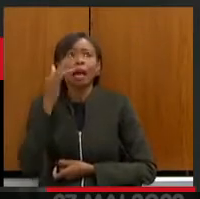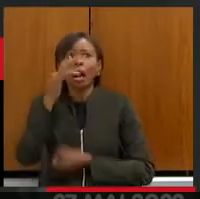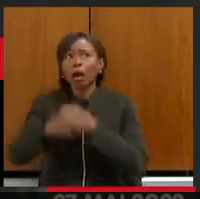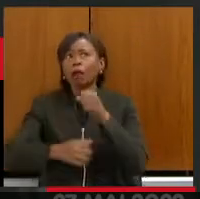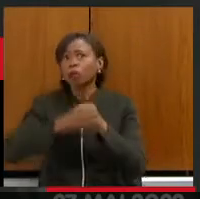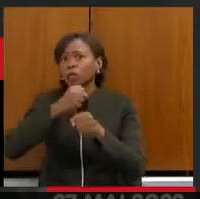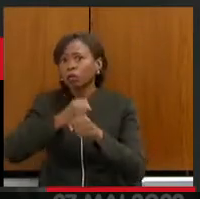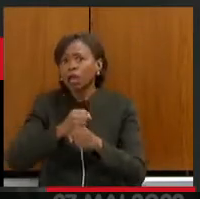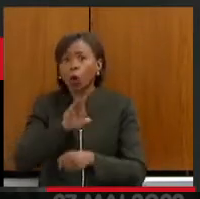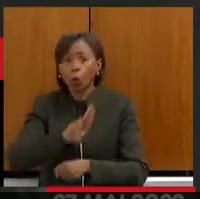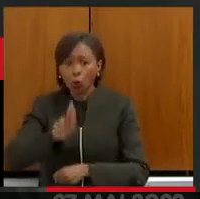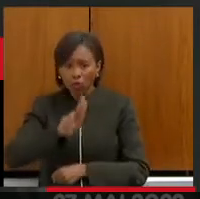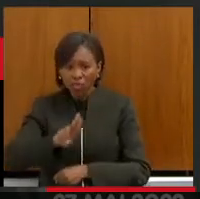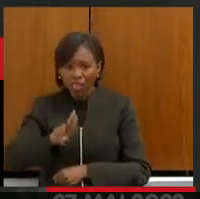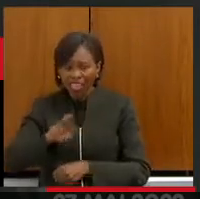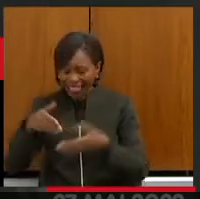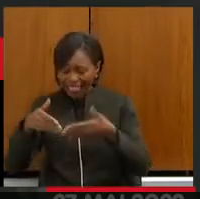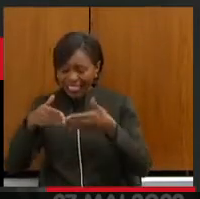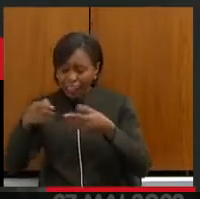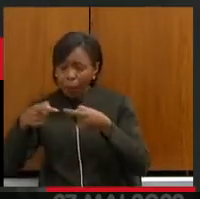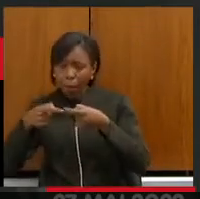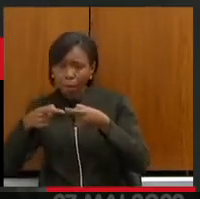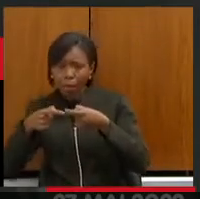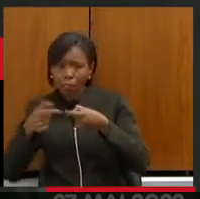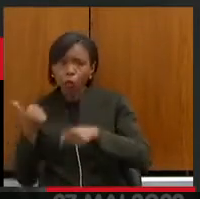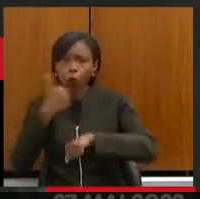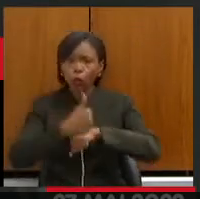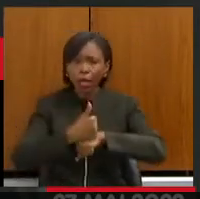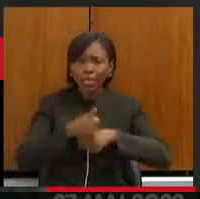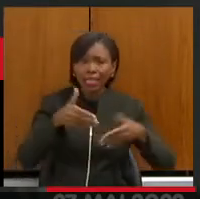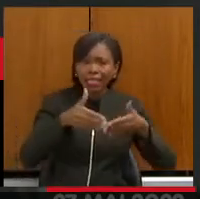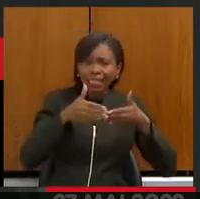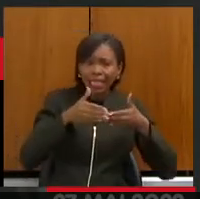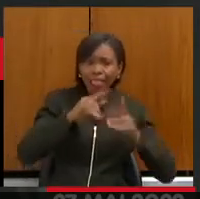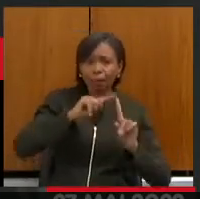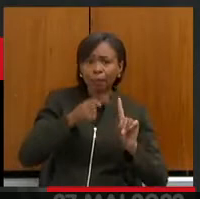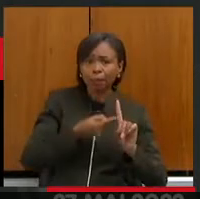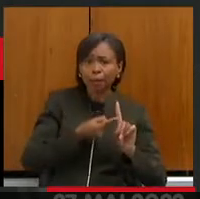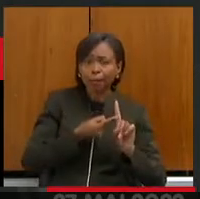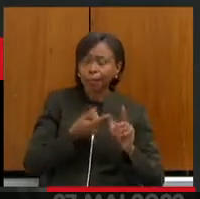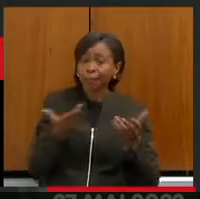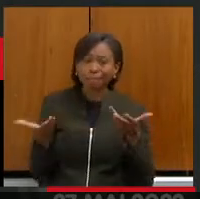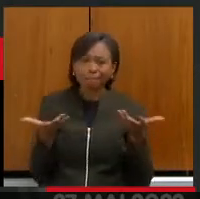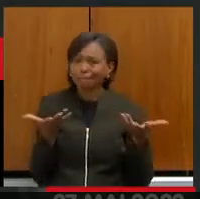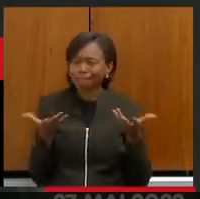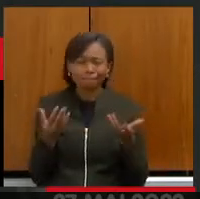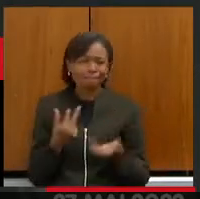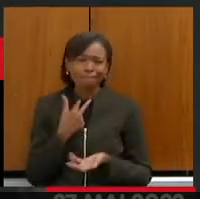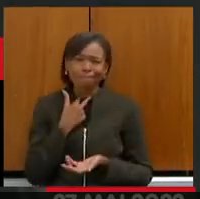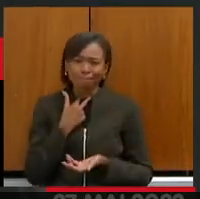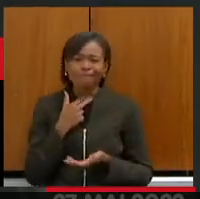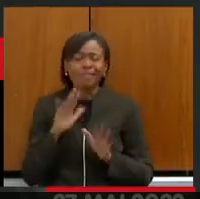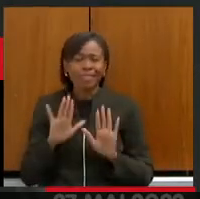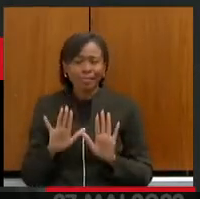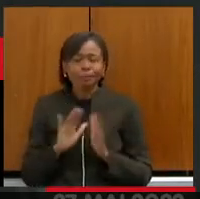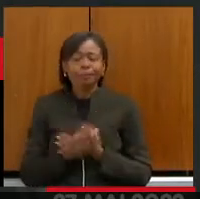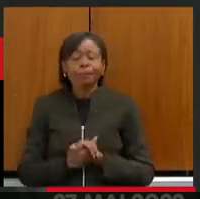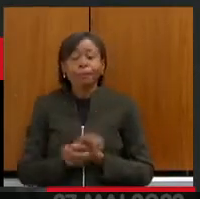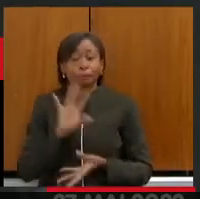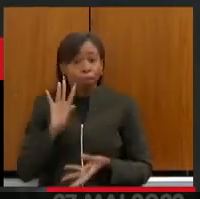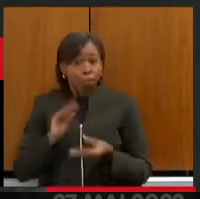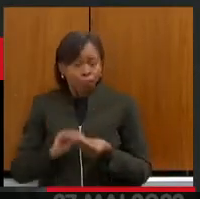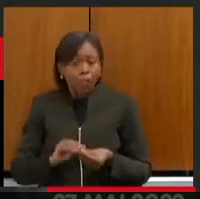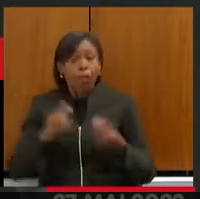licença médica em vez de licença-maternidade para exercer sua profissão e fechando minha faca se deixa eu falo demais é